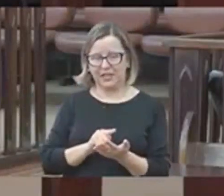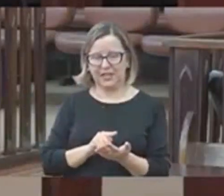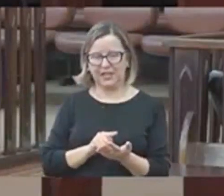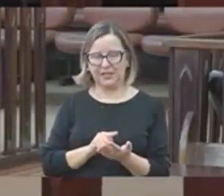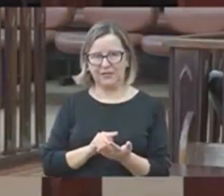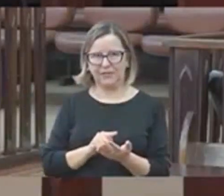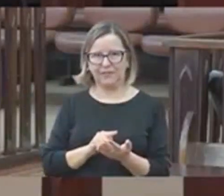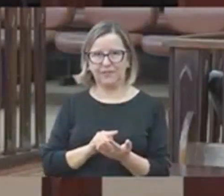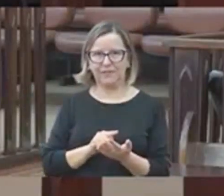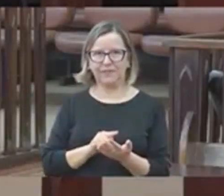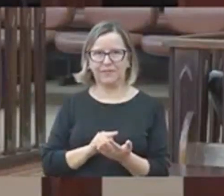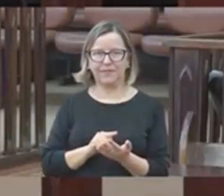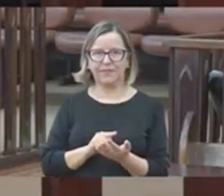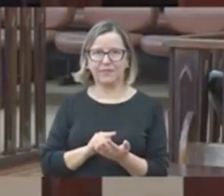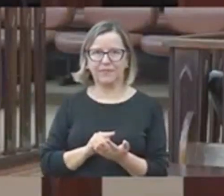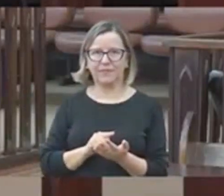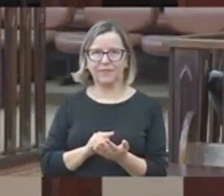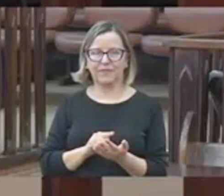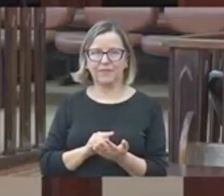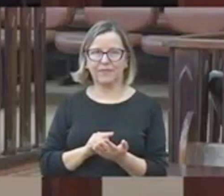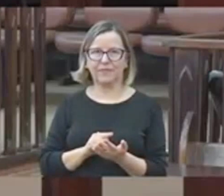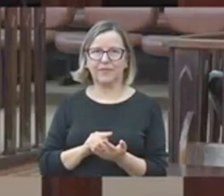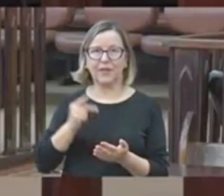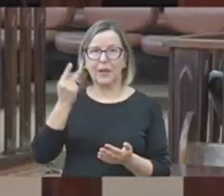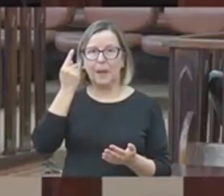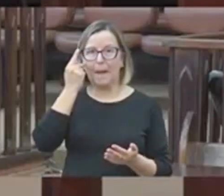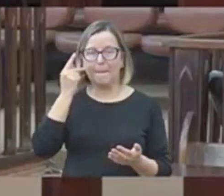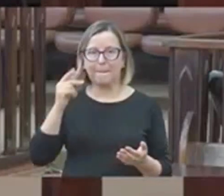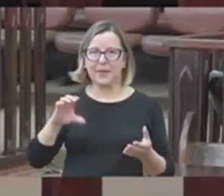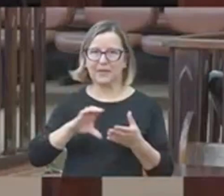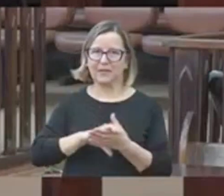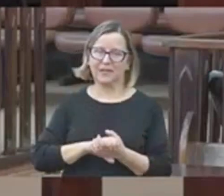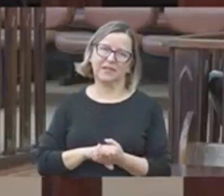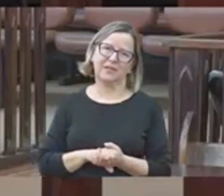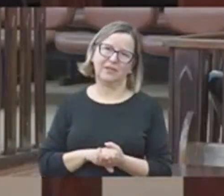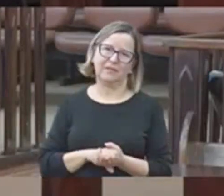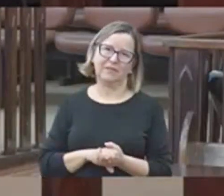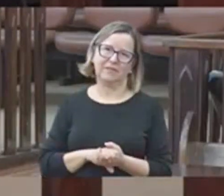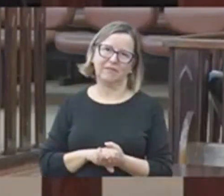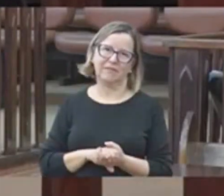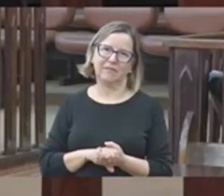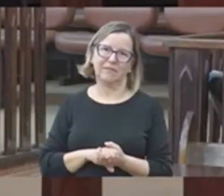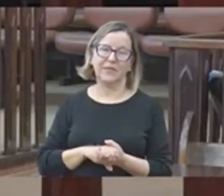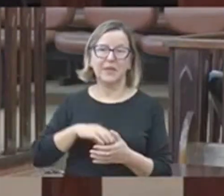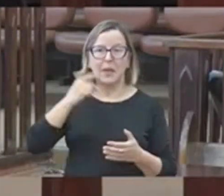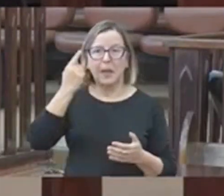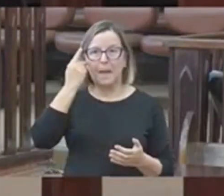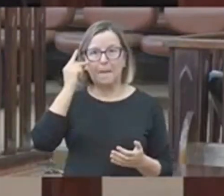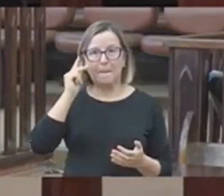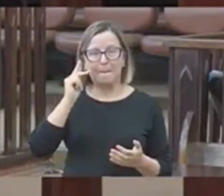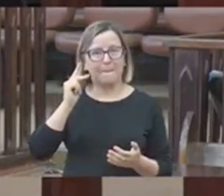encontra mais uma vez para o propósito de Deus.